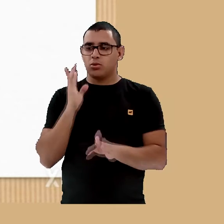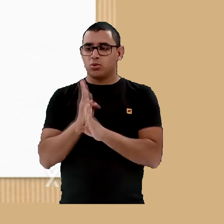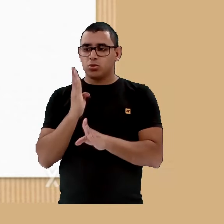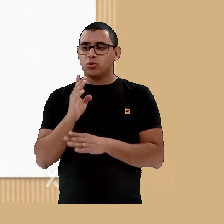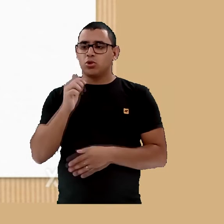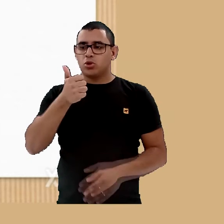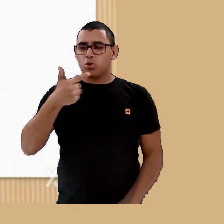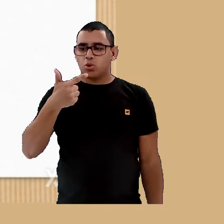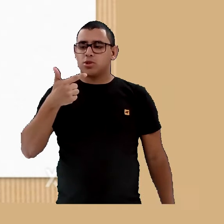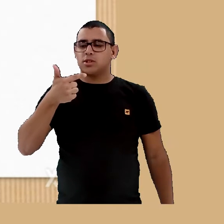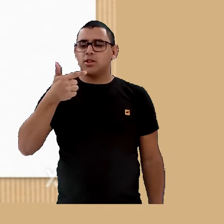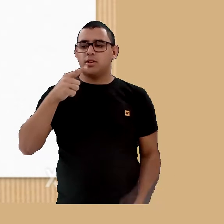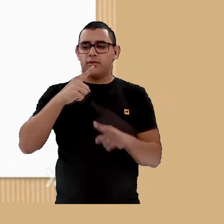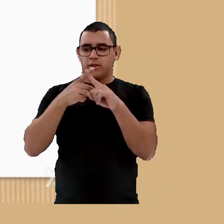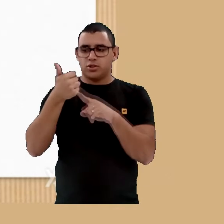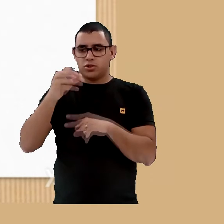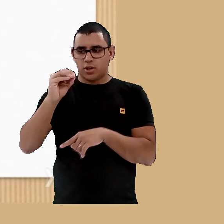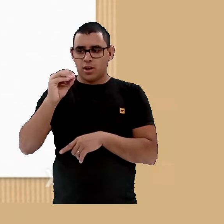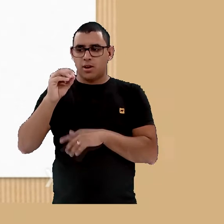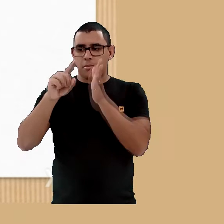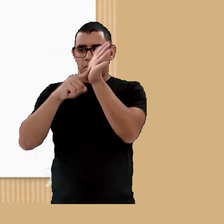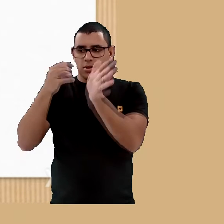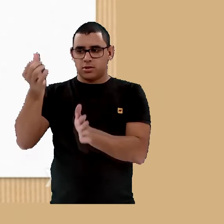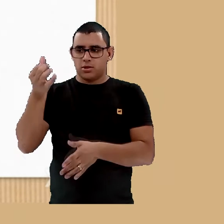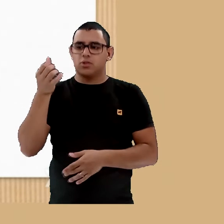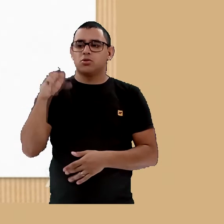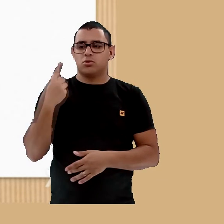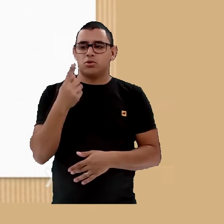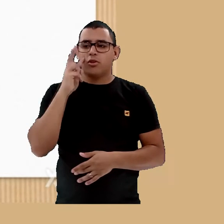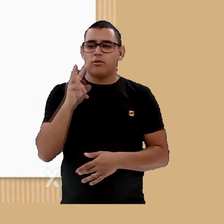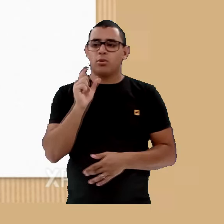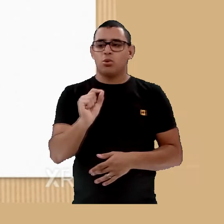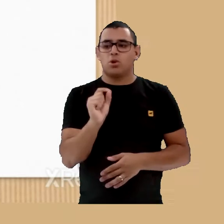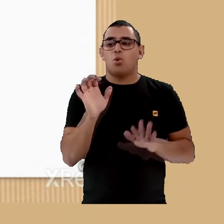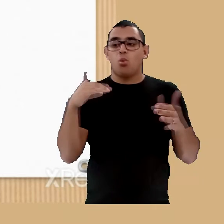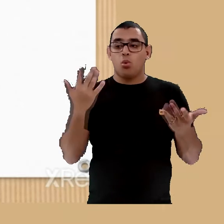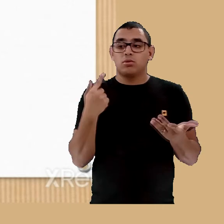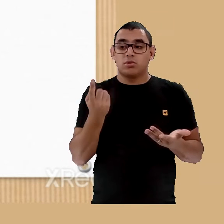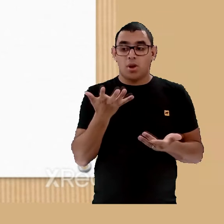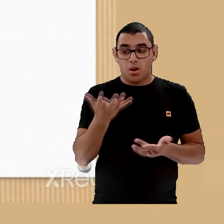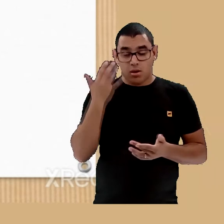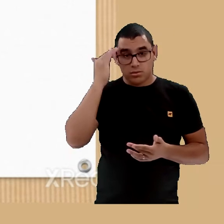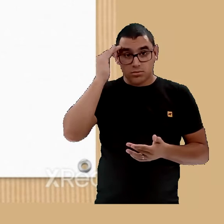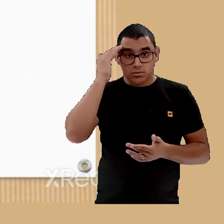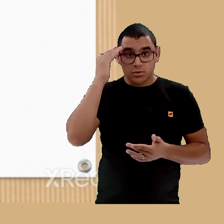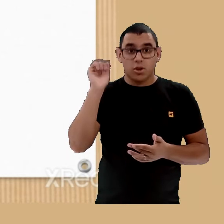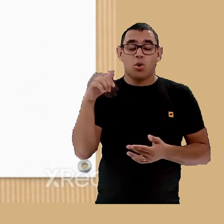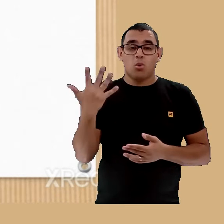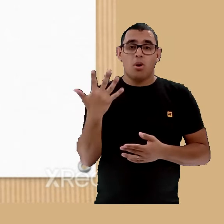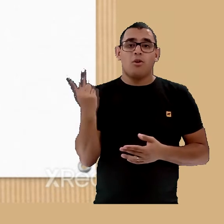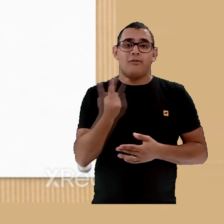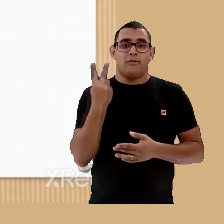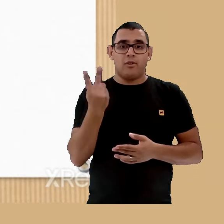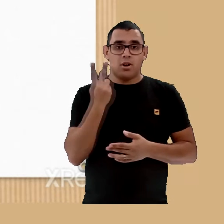vezes 10 a menos 6. E vocês vão lembrar que nós vimos que, quando nós queremos saber a coeficiente